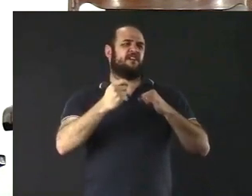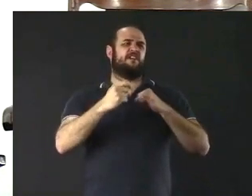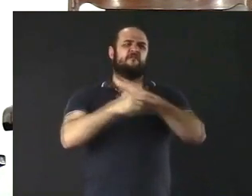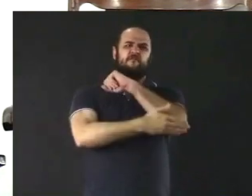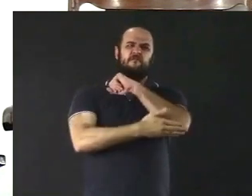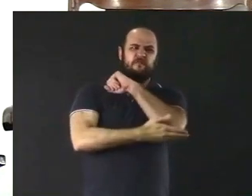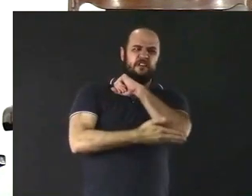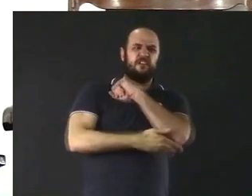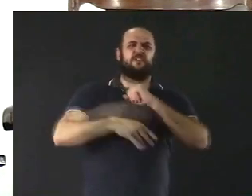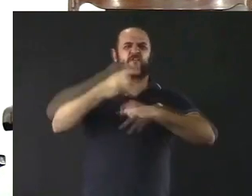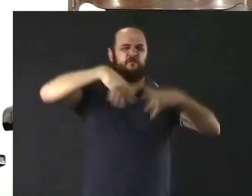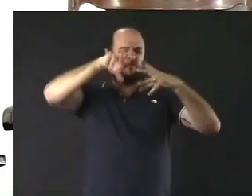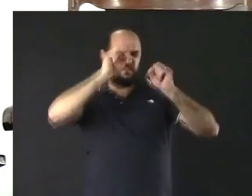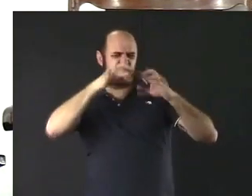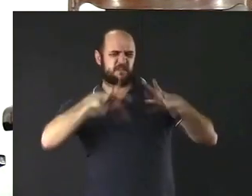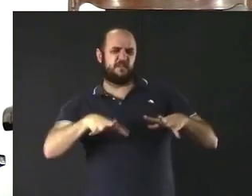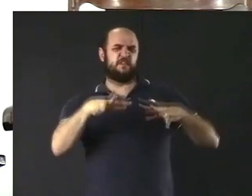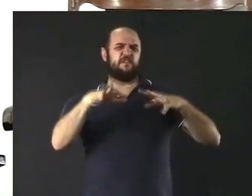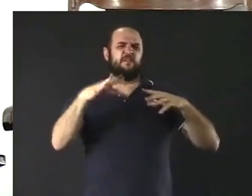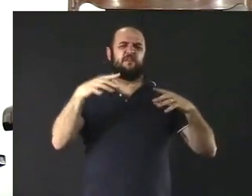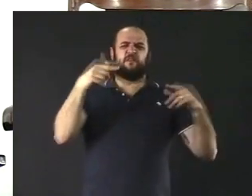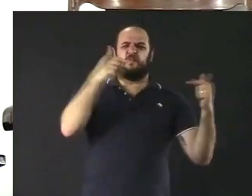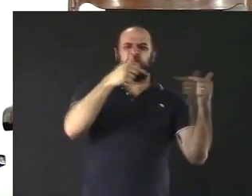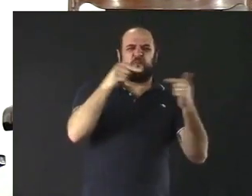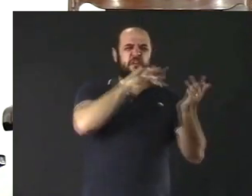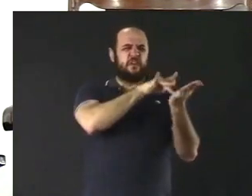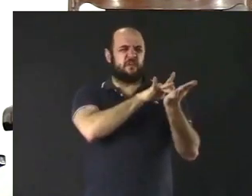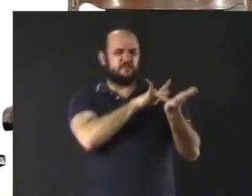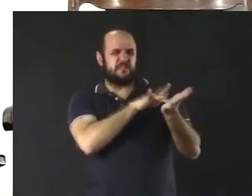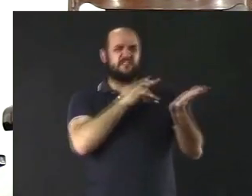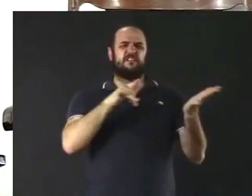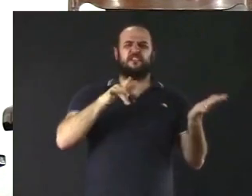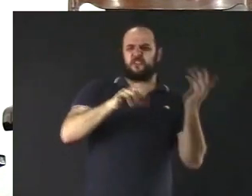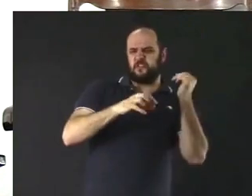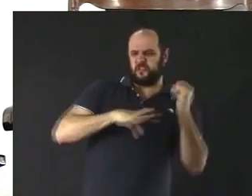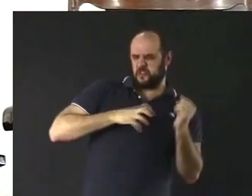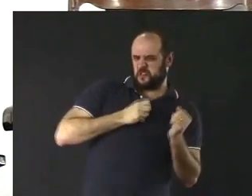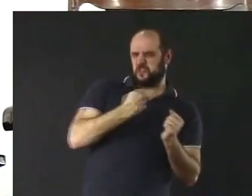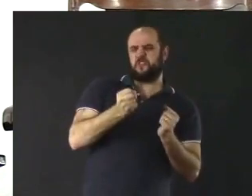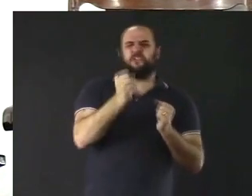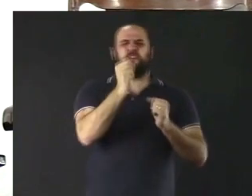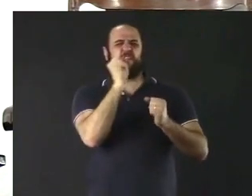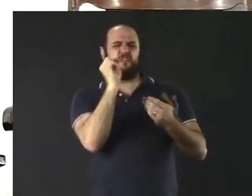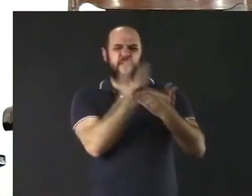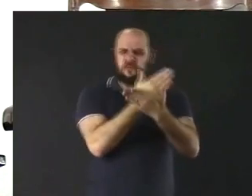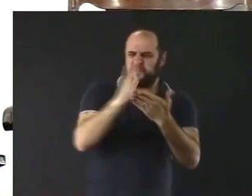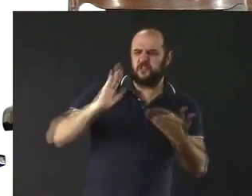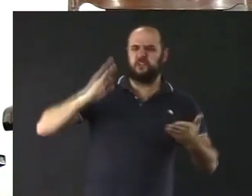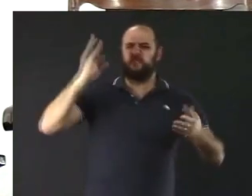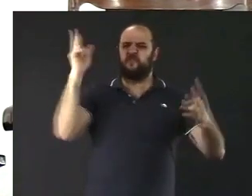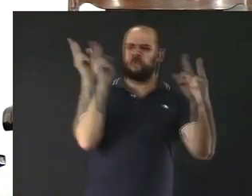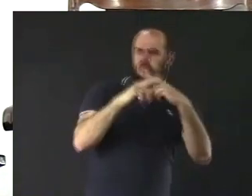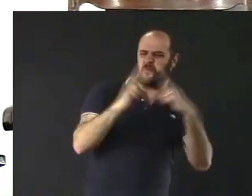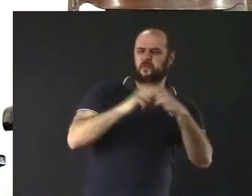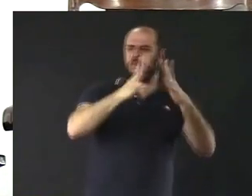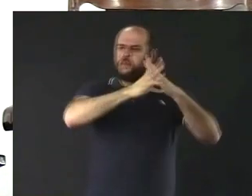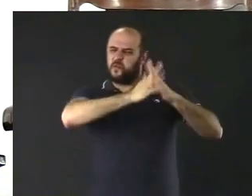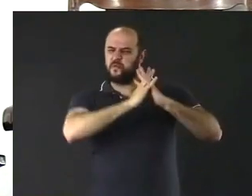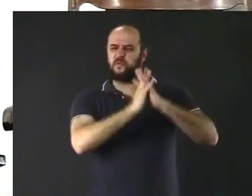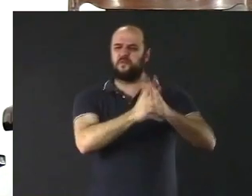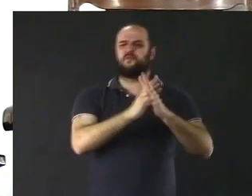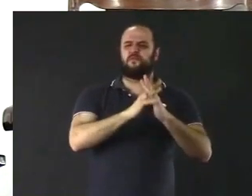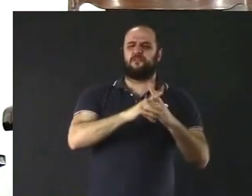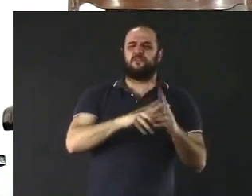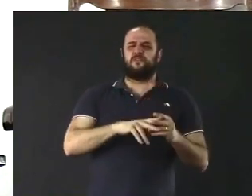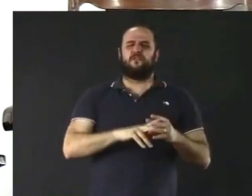idolatria, feitiçarias, inimizades, porfias, ciúmes, iras, dissensões, discórdias, facções, invejas,